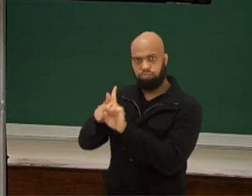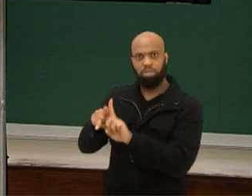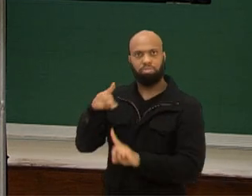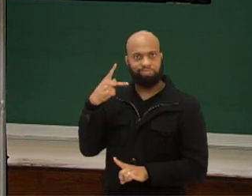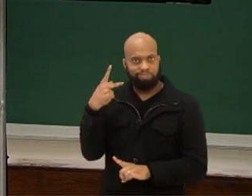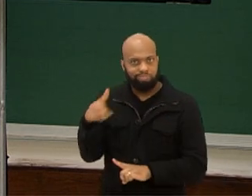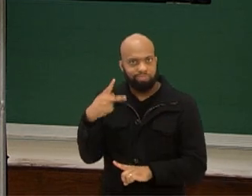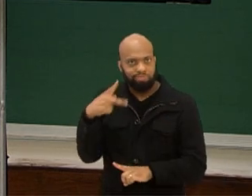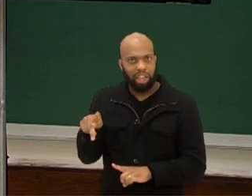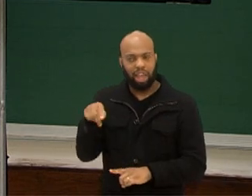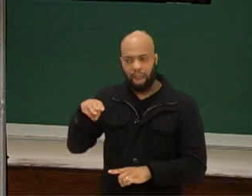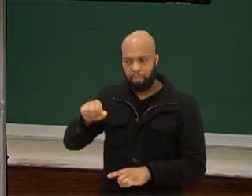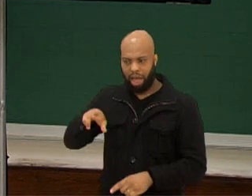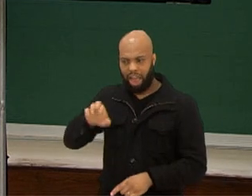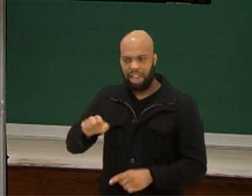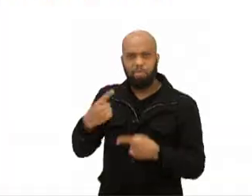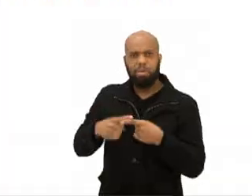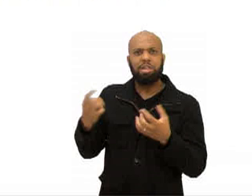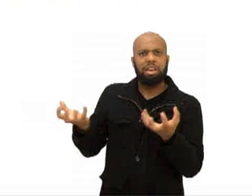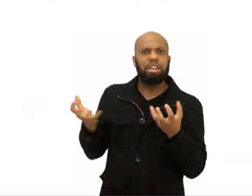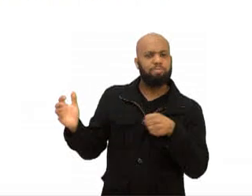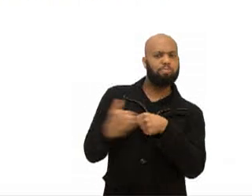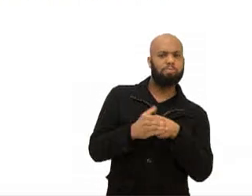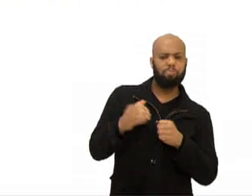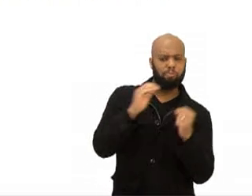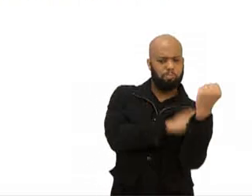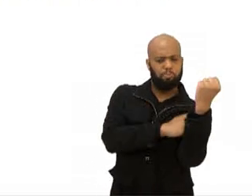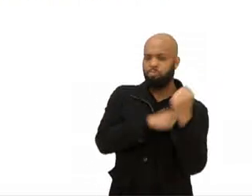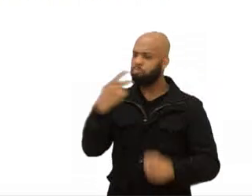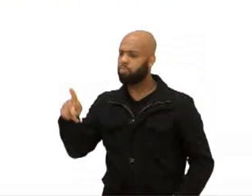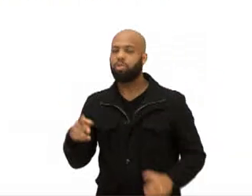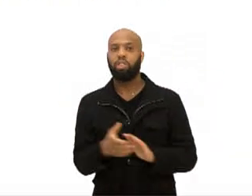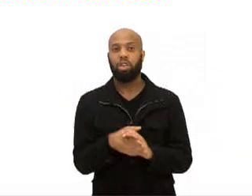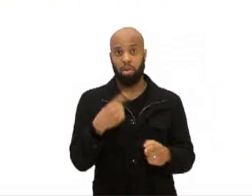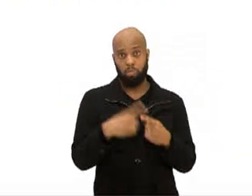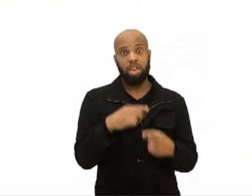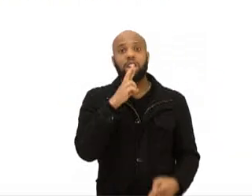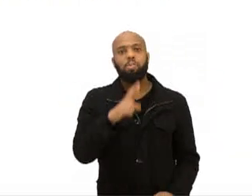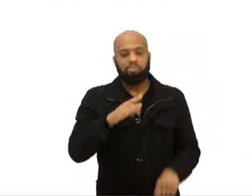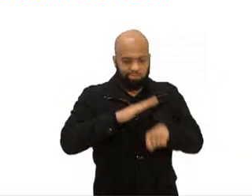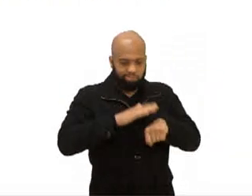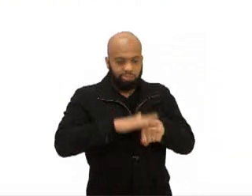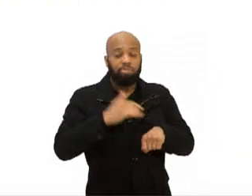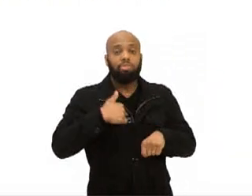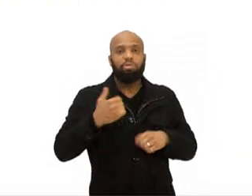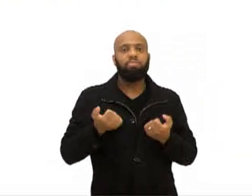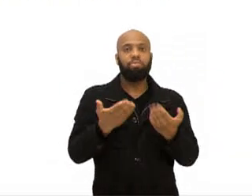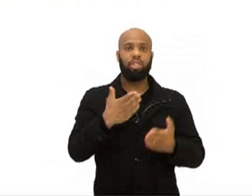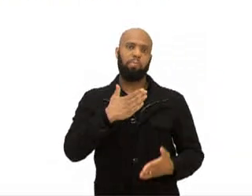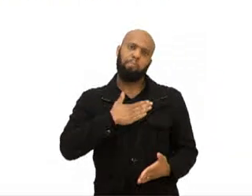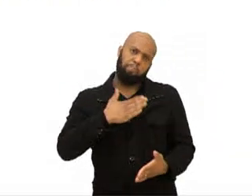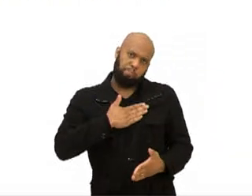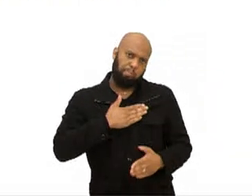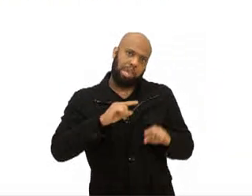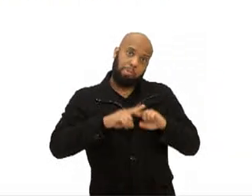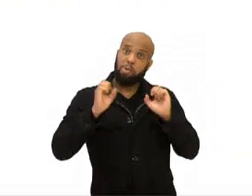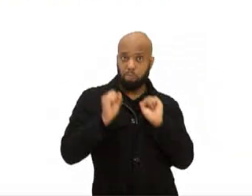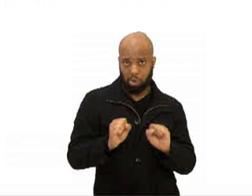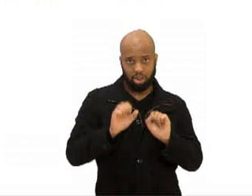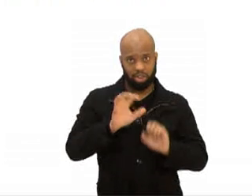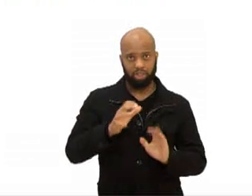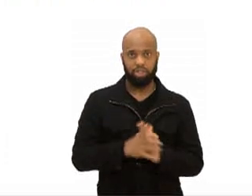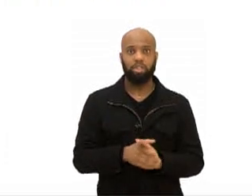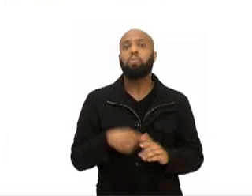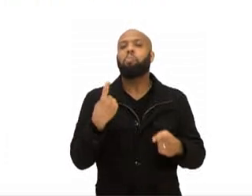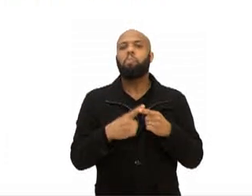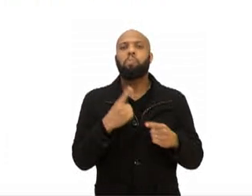na personagem Mari ali? Olha só o que eu trouxe para vocês. Como é uma resposta pessoal, eu trouxe algo que poderia ser. O